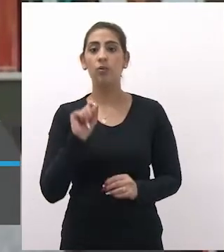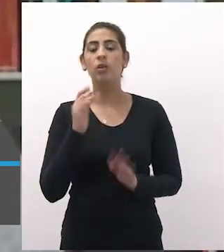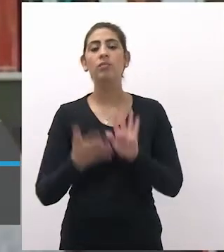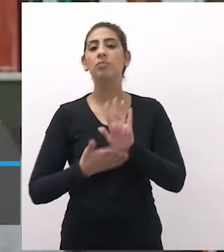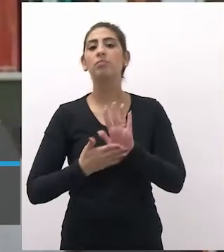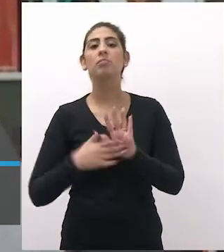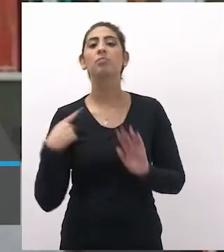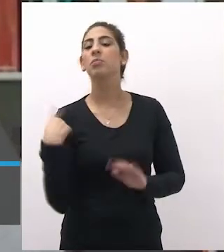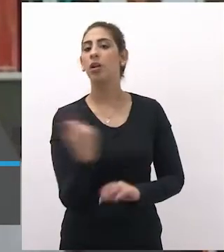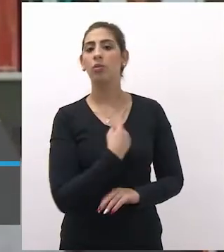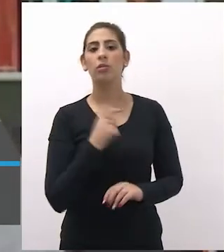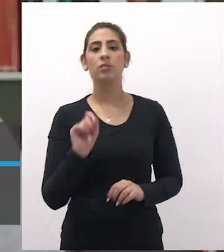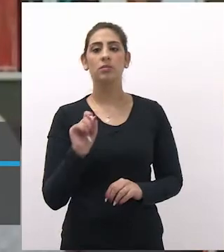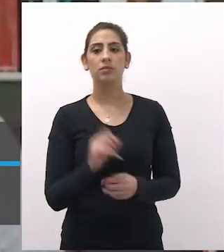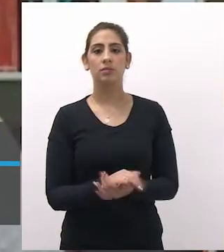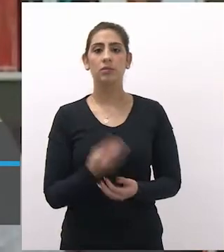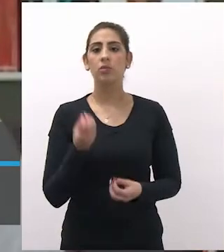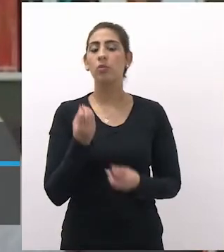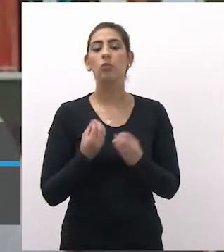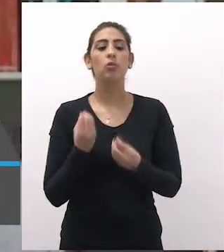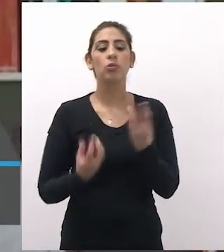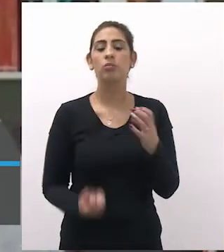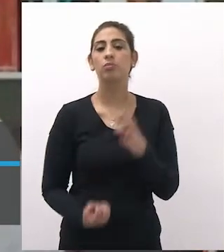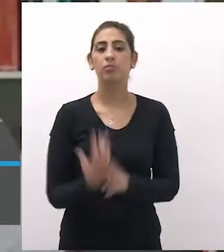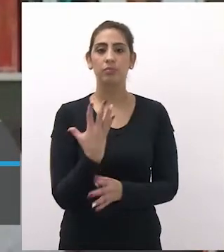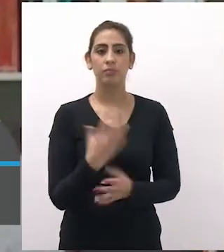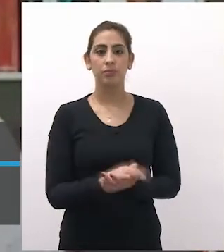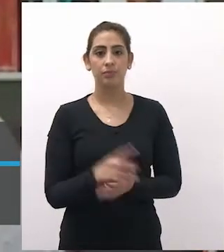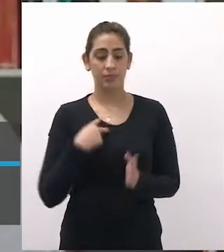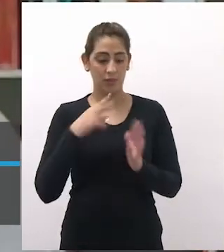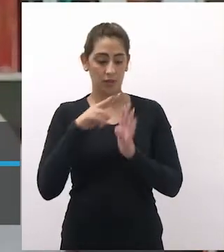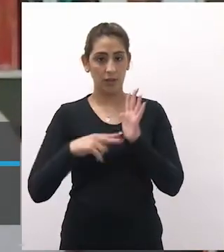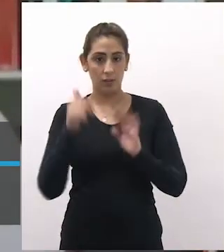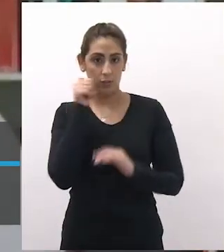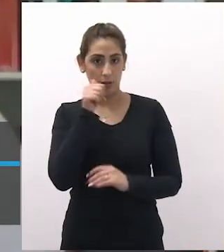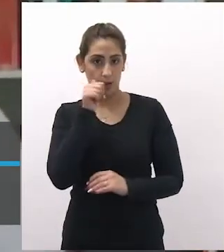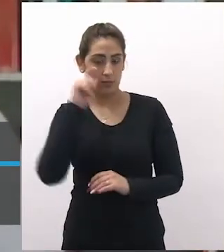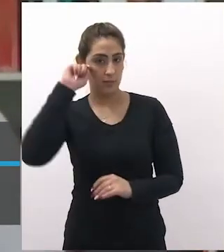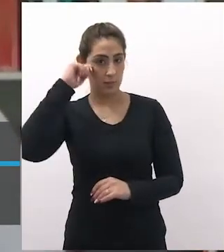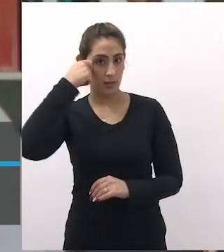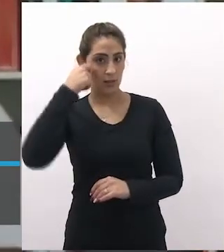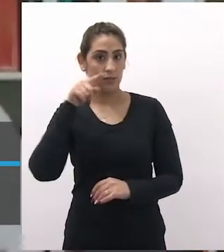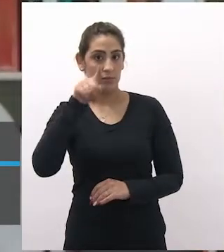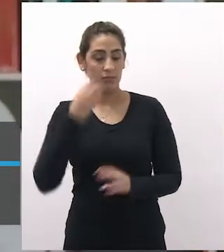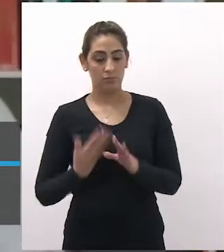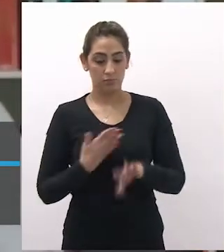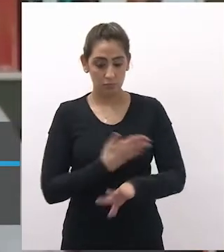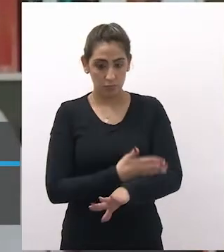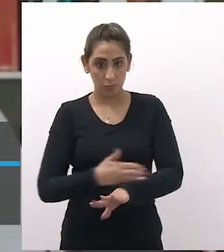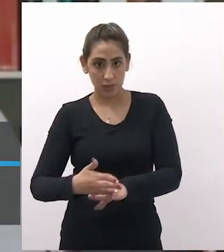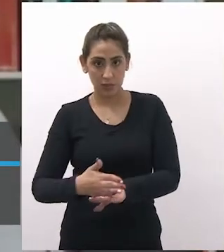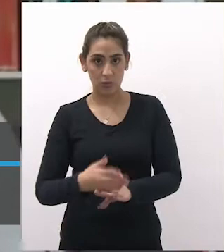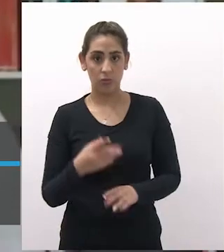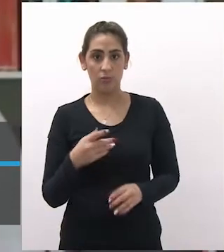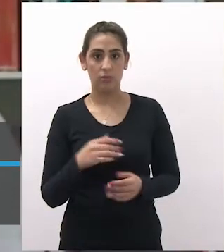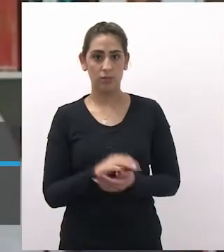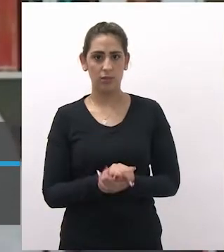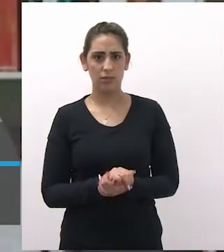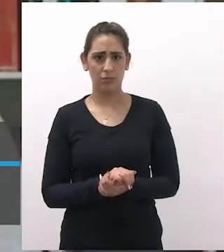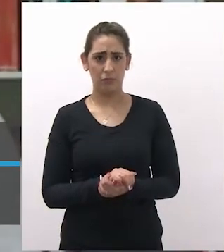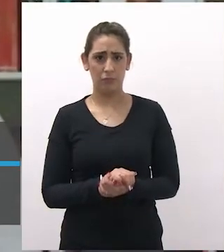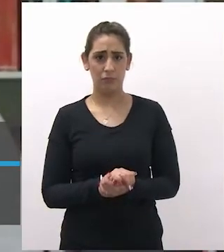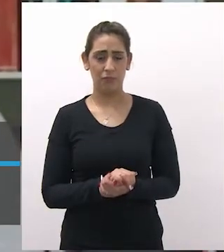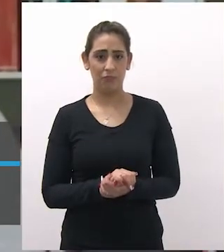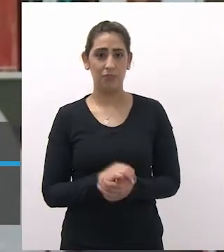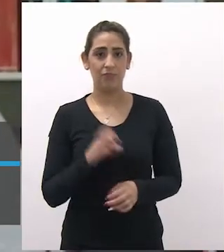para a gente, qual a ideia de criar. Então, o Lendo Mulheres Pretas, ele foi iniciado a partir de